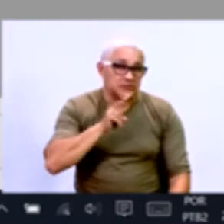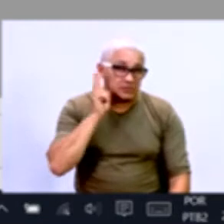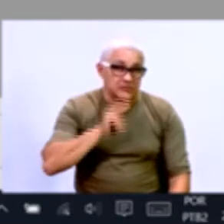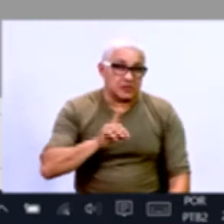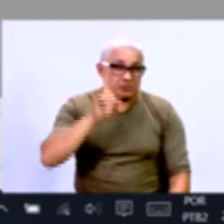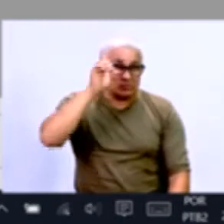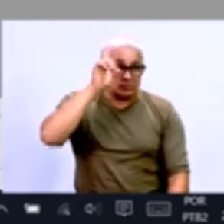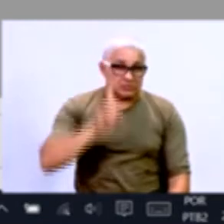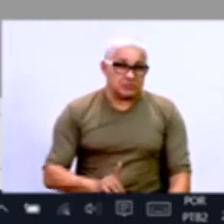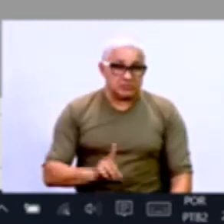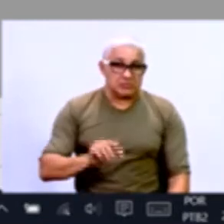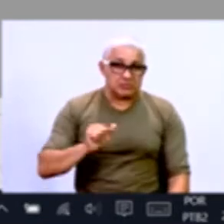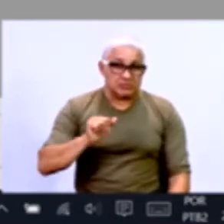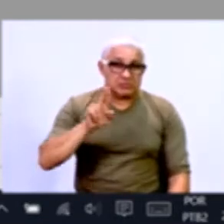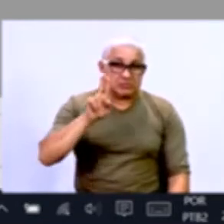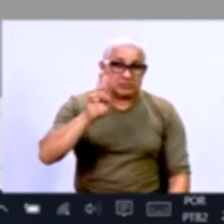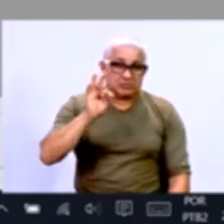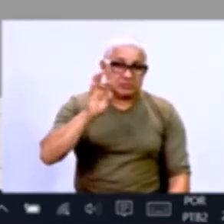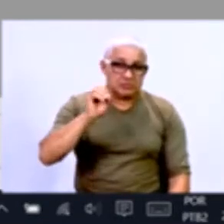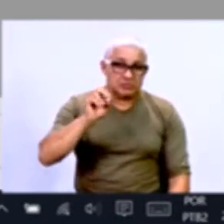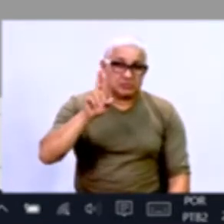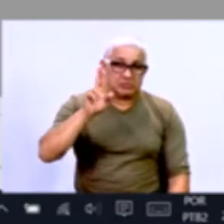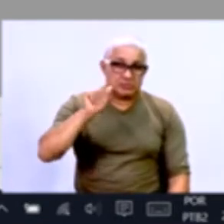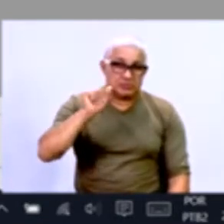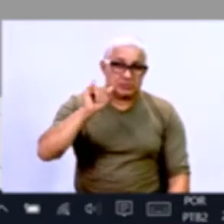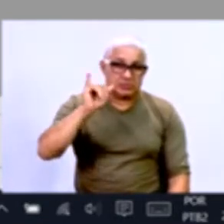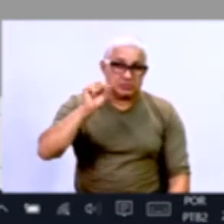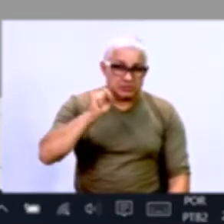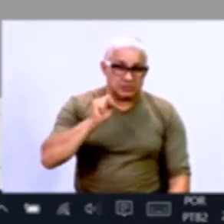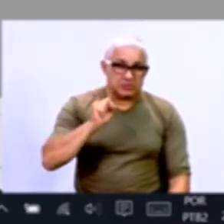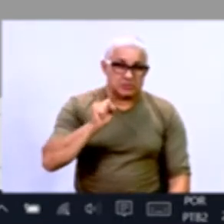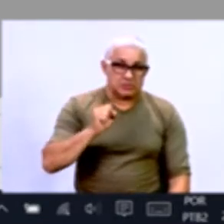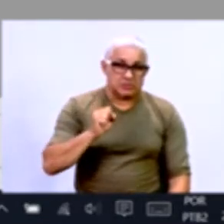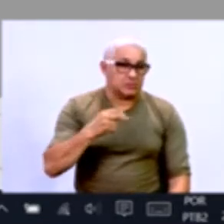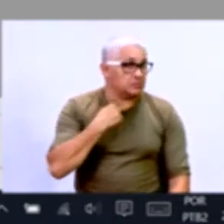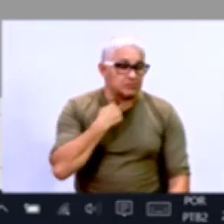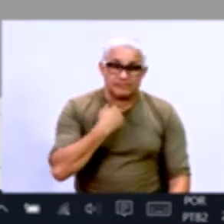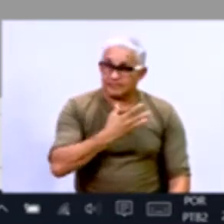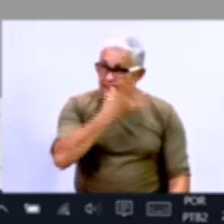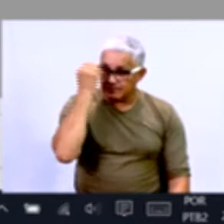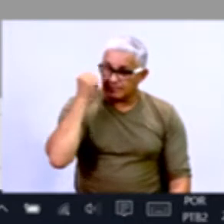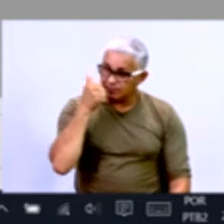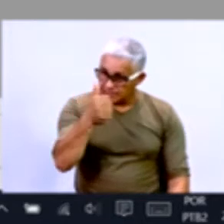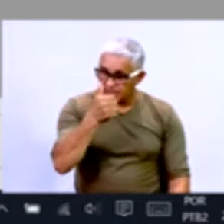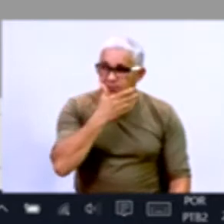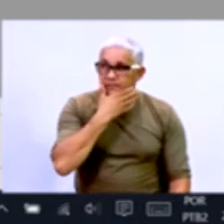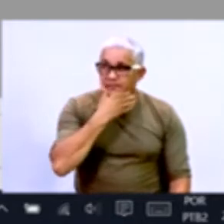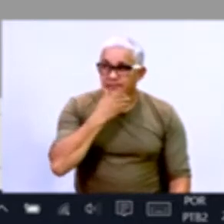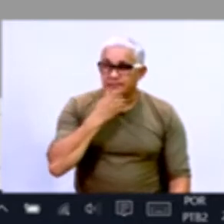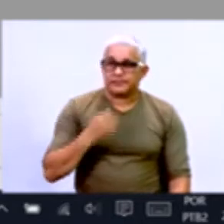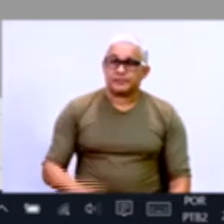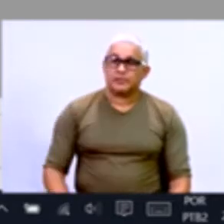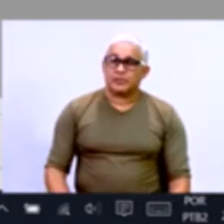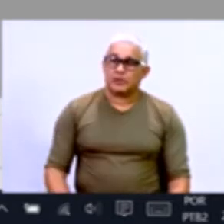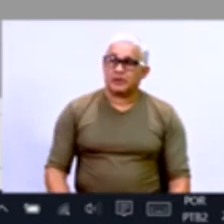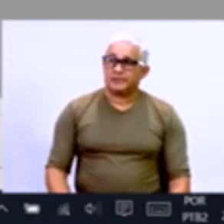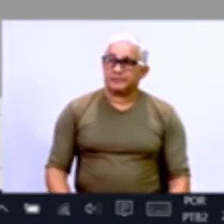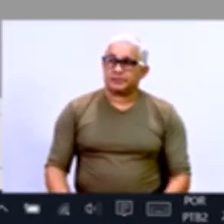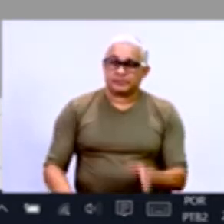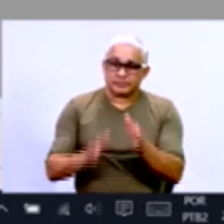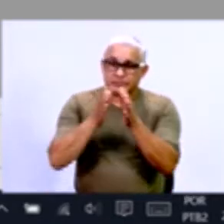direitos autorais. Não pode esquecer, certo? Então, vamos lá. Vamos recortar mais um pedaço aqui